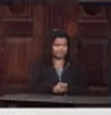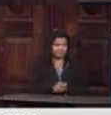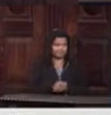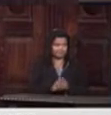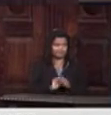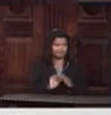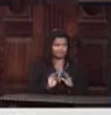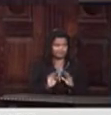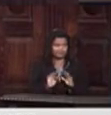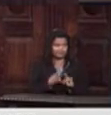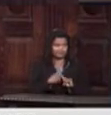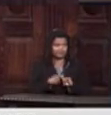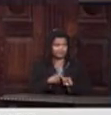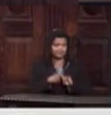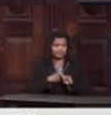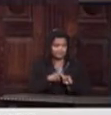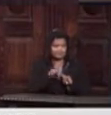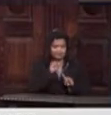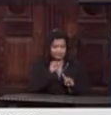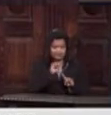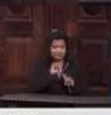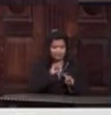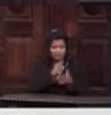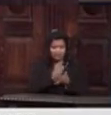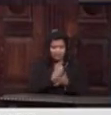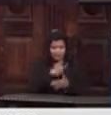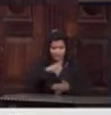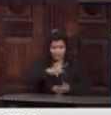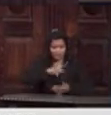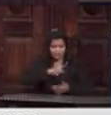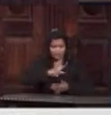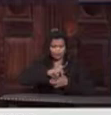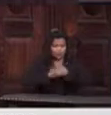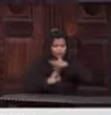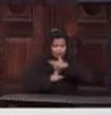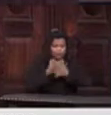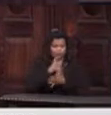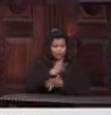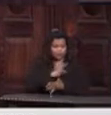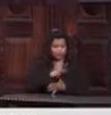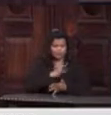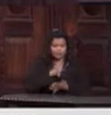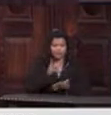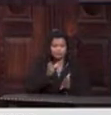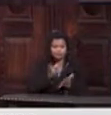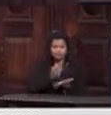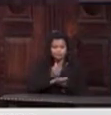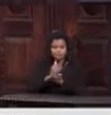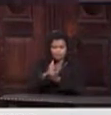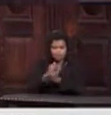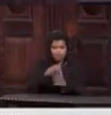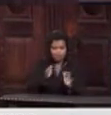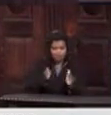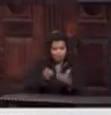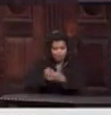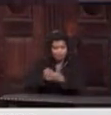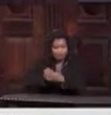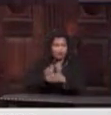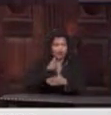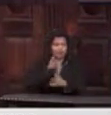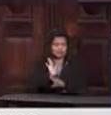privada ia gerar mais empregos, ia avançar e melhorar ainda mais as condições de vida do povo brasileiro.